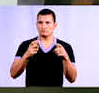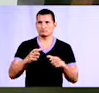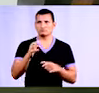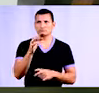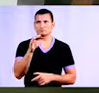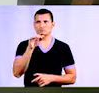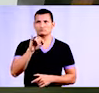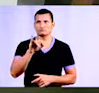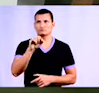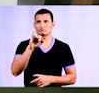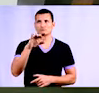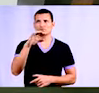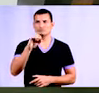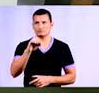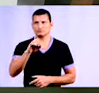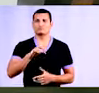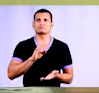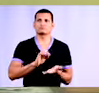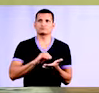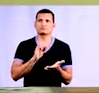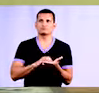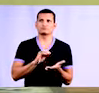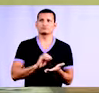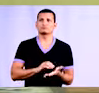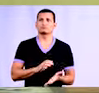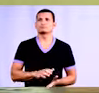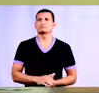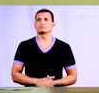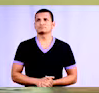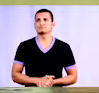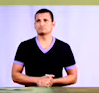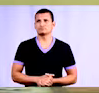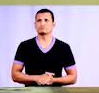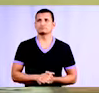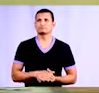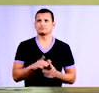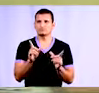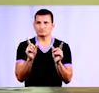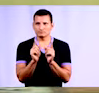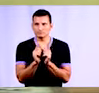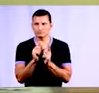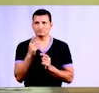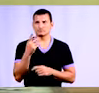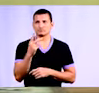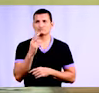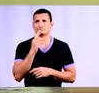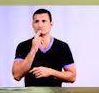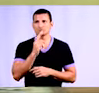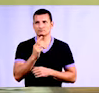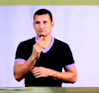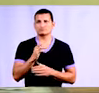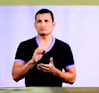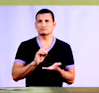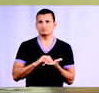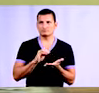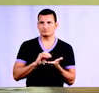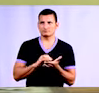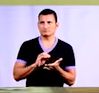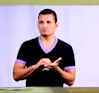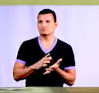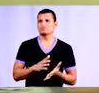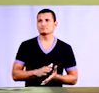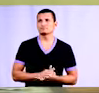assim um pouco... Tá faltando. Tá meio faltando. econômica a sua resposta, muito né? econômica. Evidentemente, um pouco